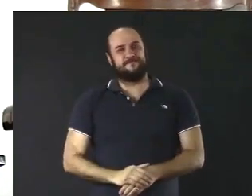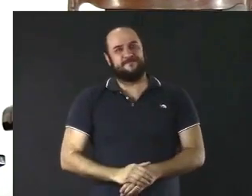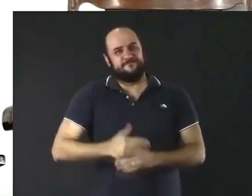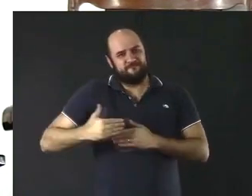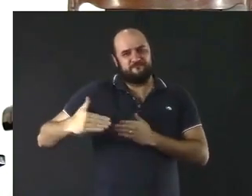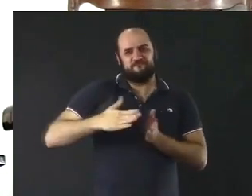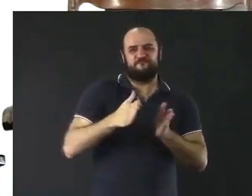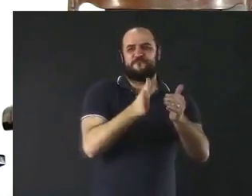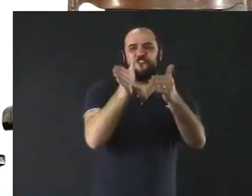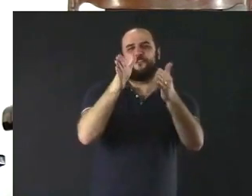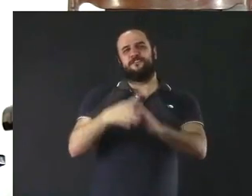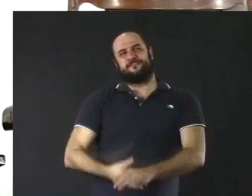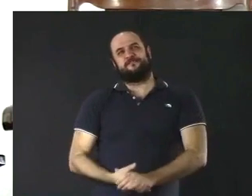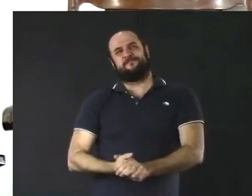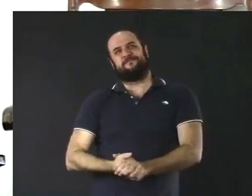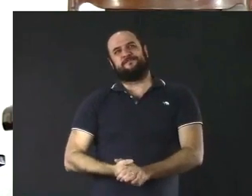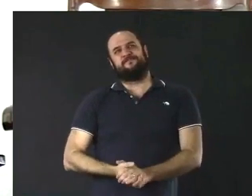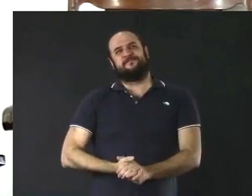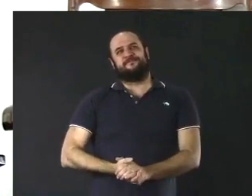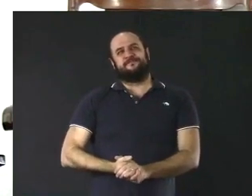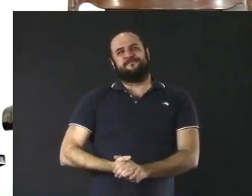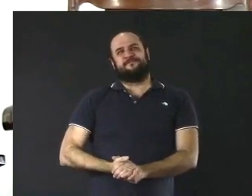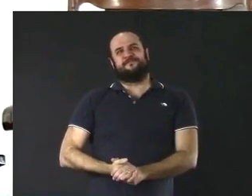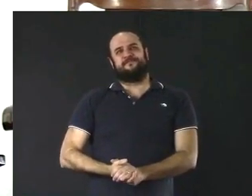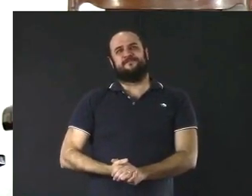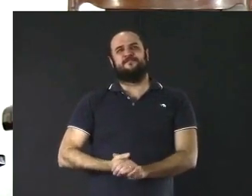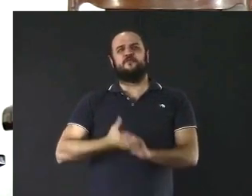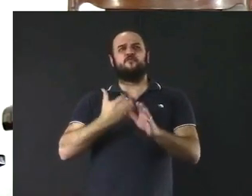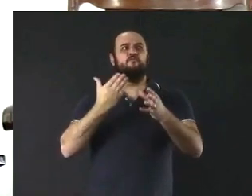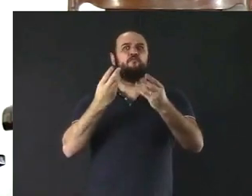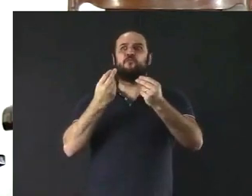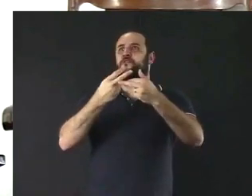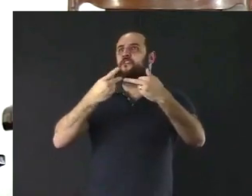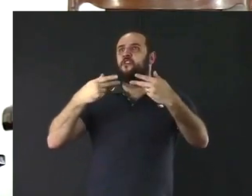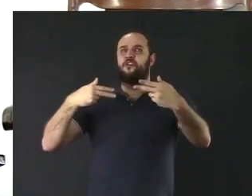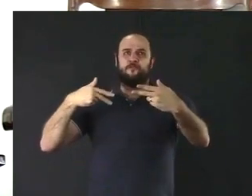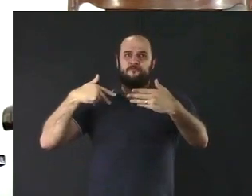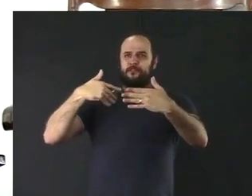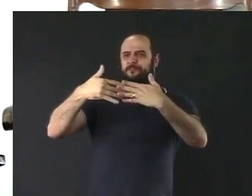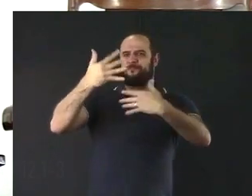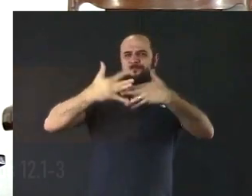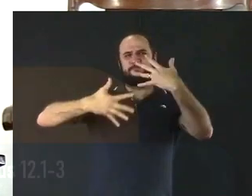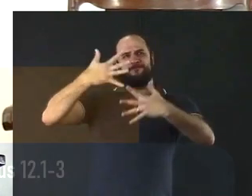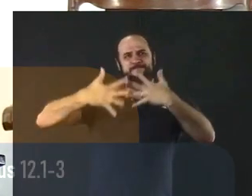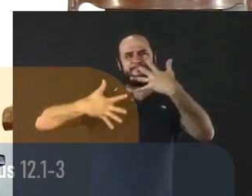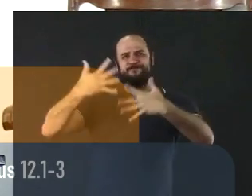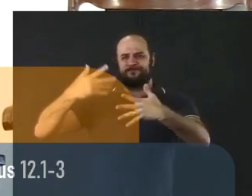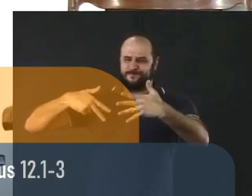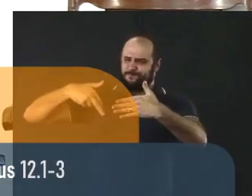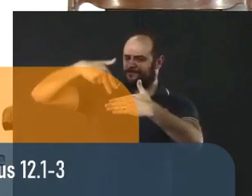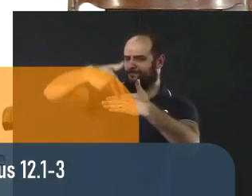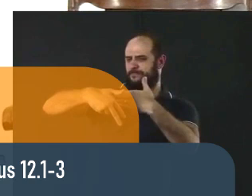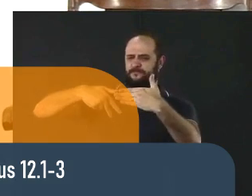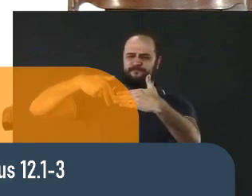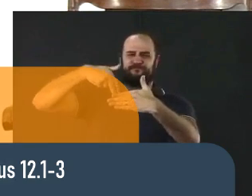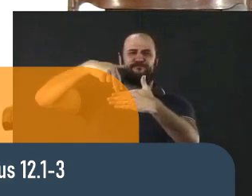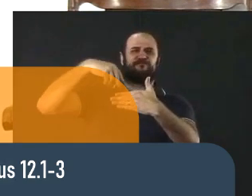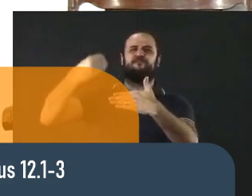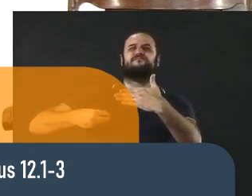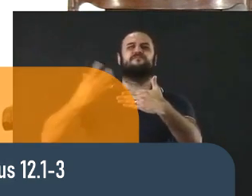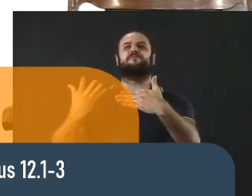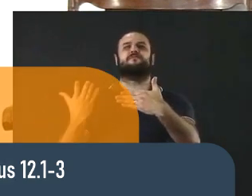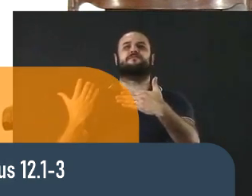durante essa corrida. E quantos obstáculos nós não encontramos? Nós estamos diante de